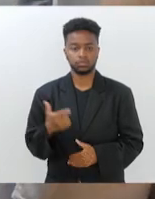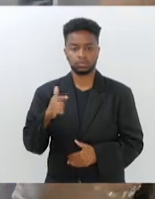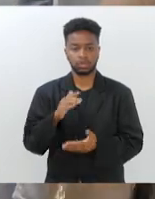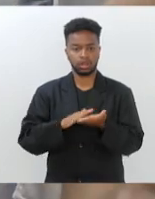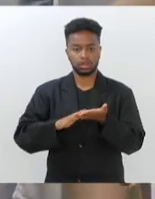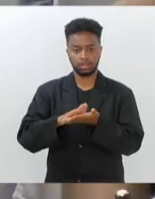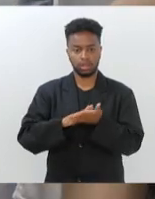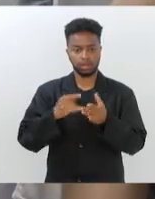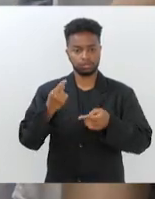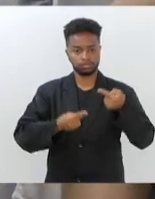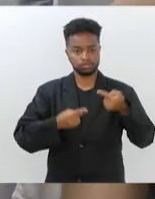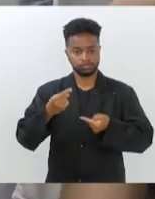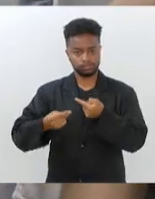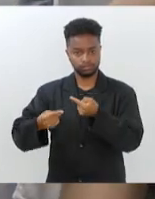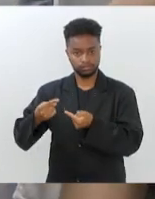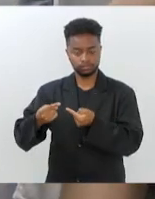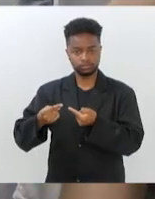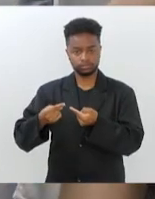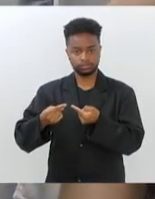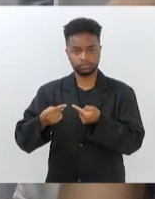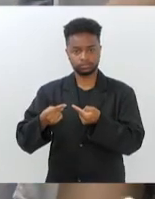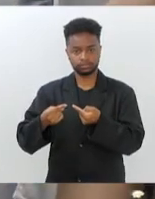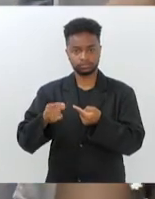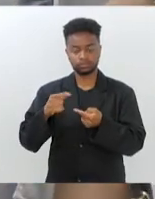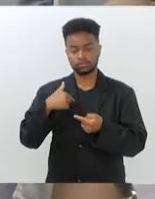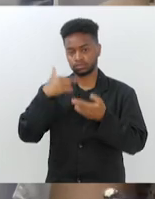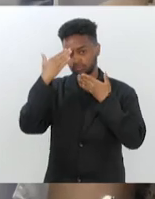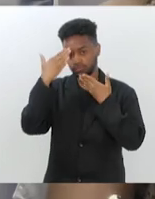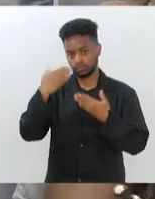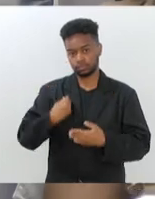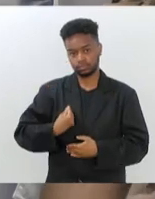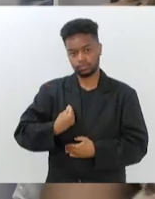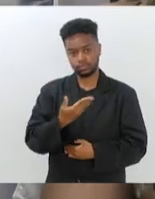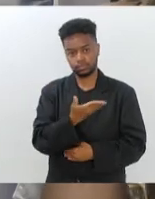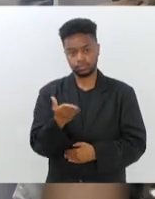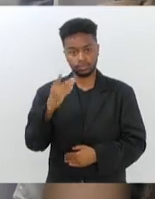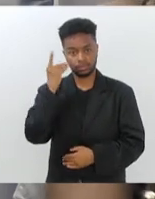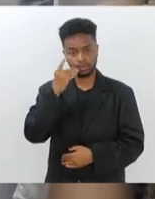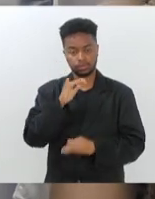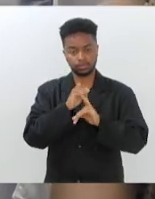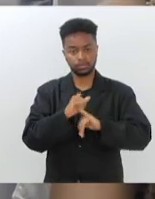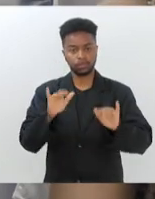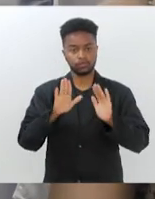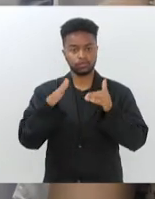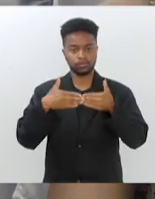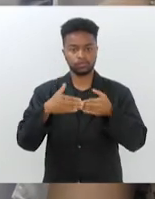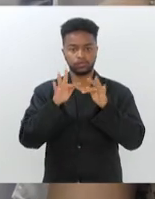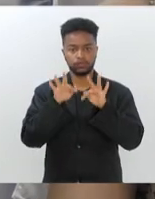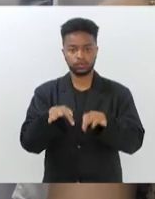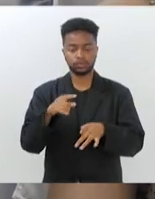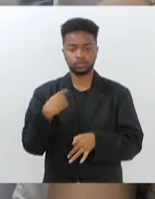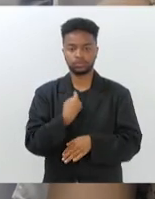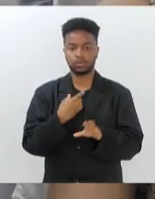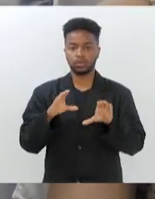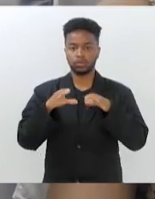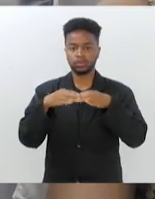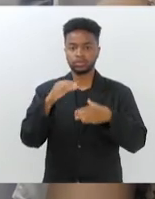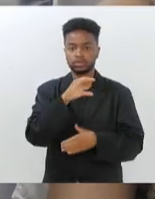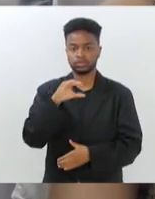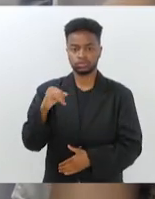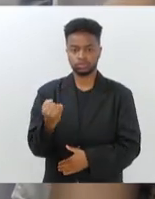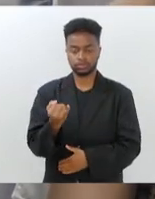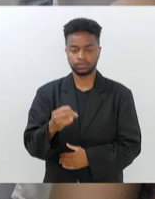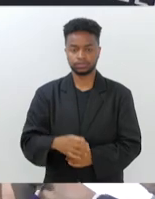nada mais havendo a tratar agradeço a presença de todos os deputados declaro encerrada a nossa comissão de constituição